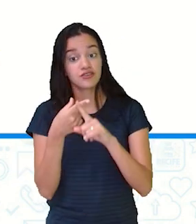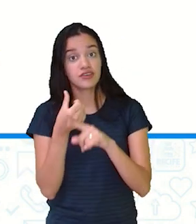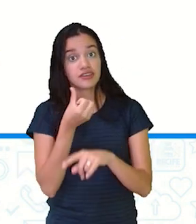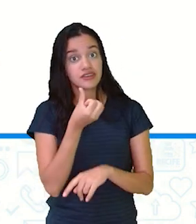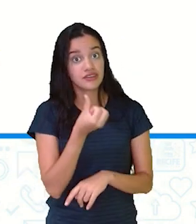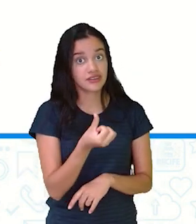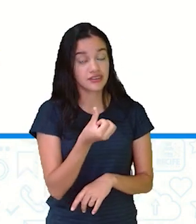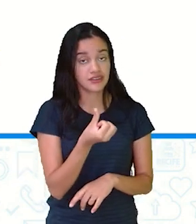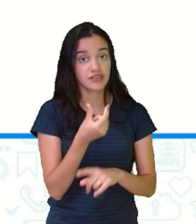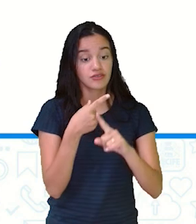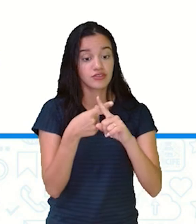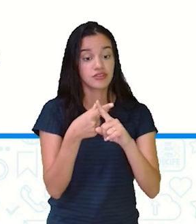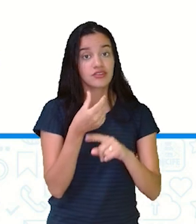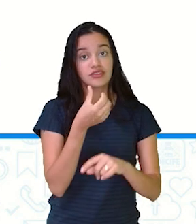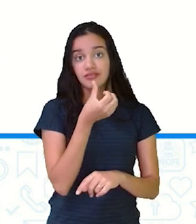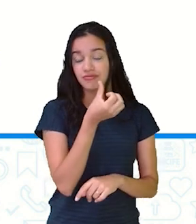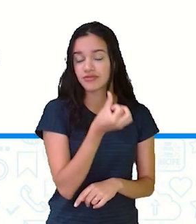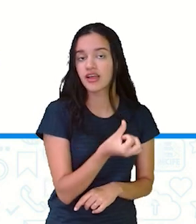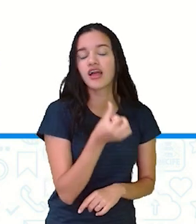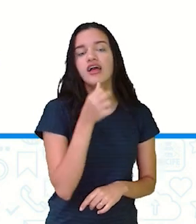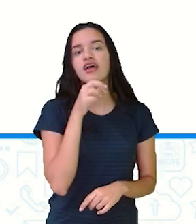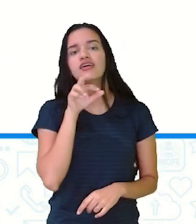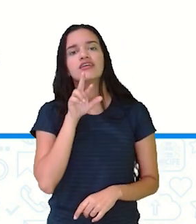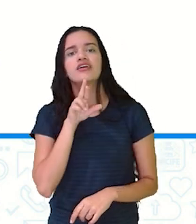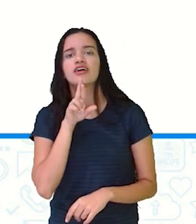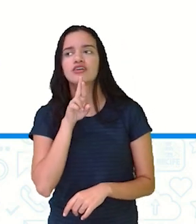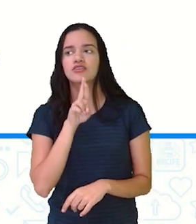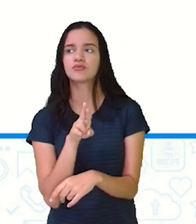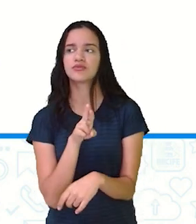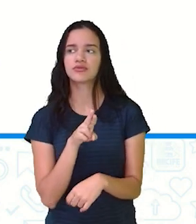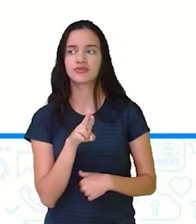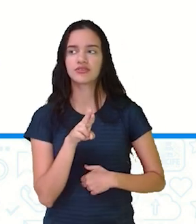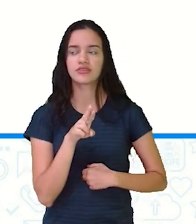6, 36. 36 vezes 6,